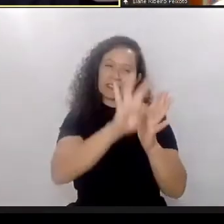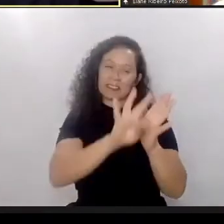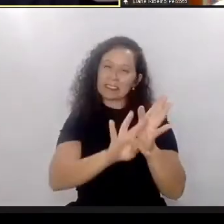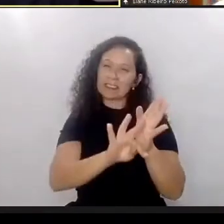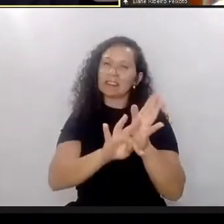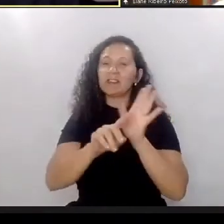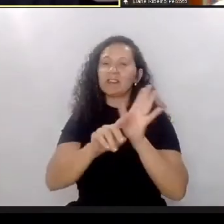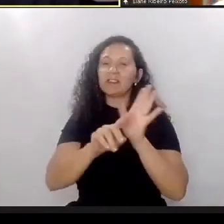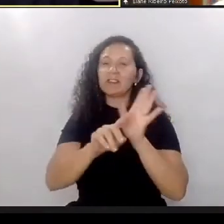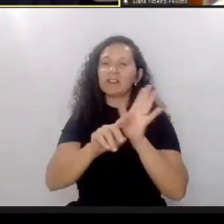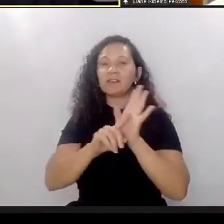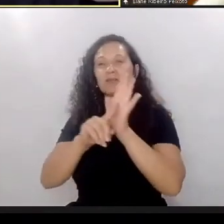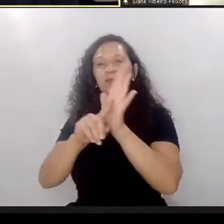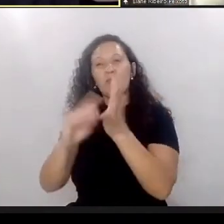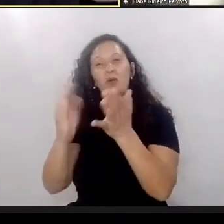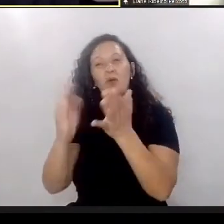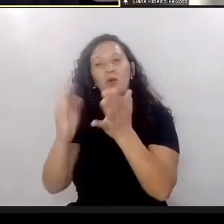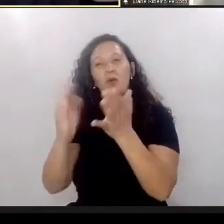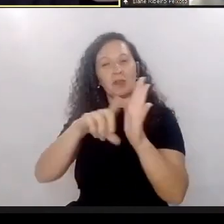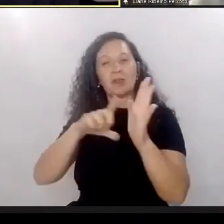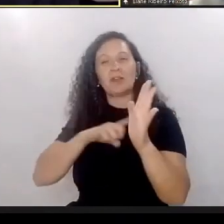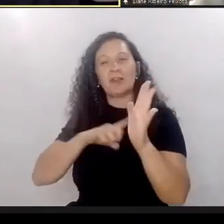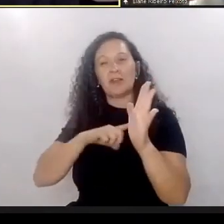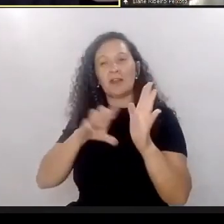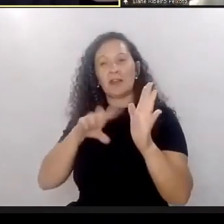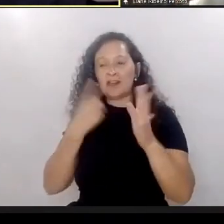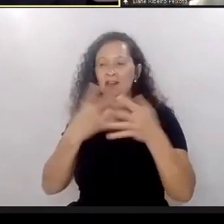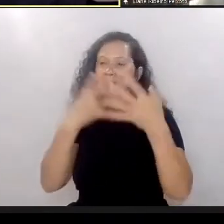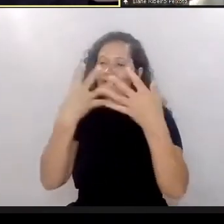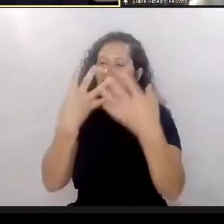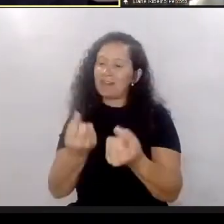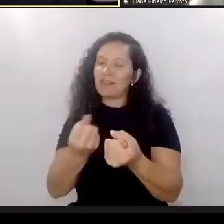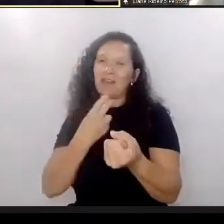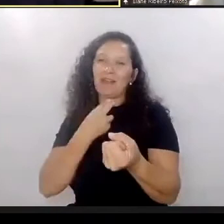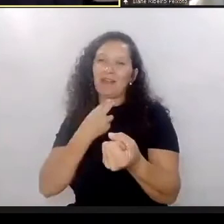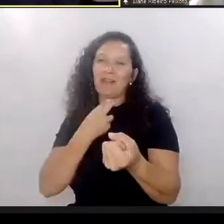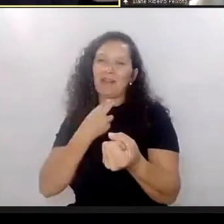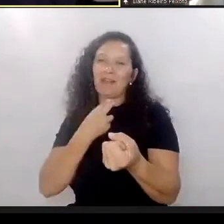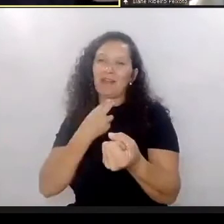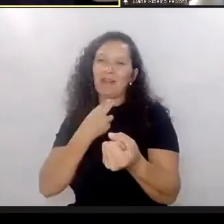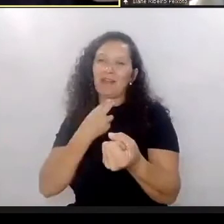toma como imutáveis são, na verdade, construídos.